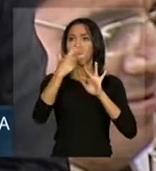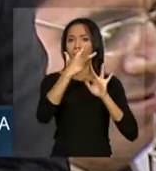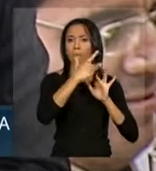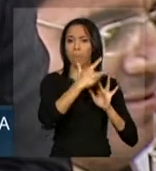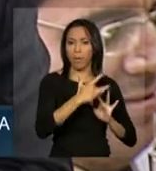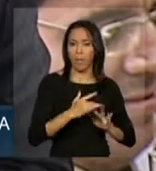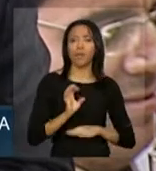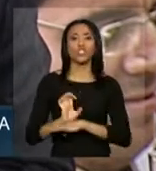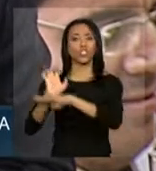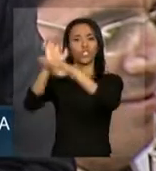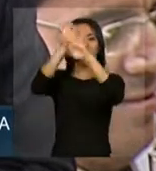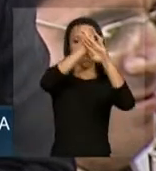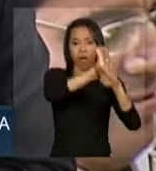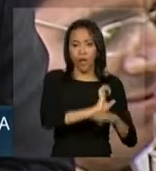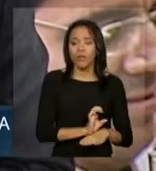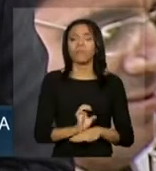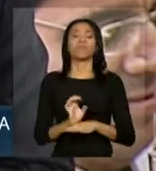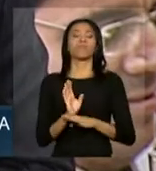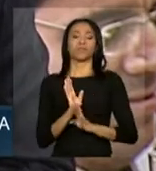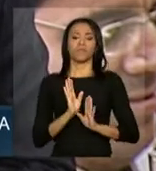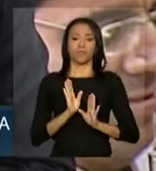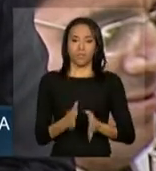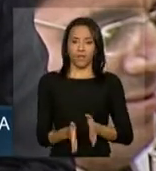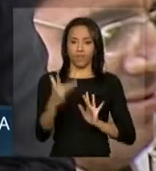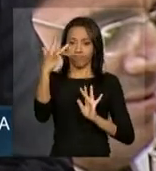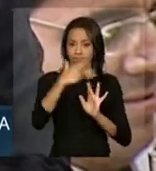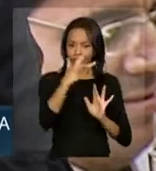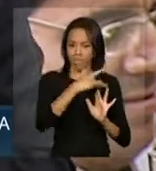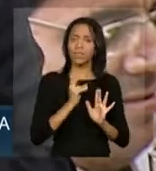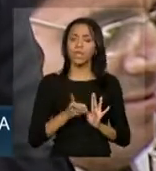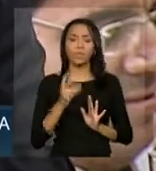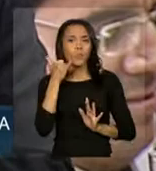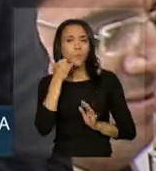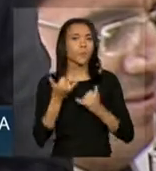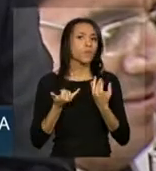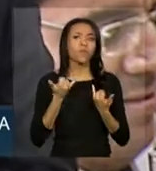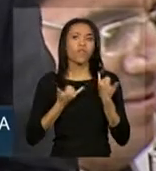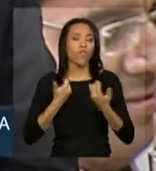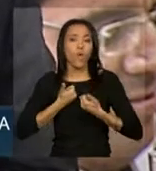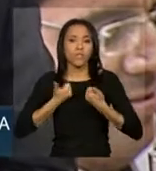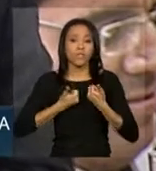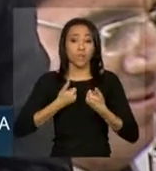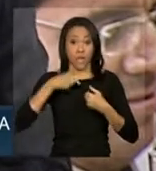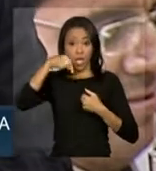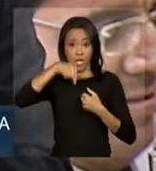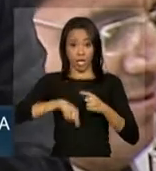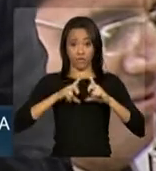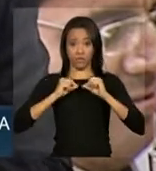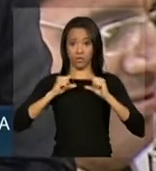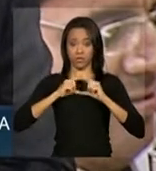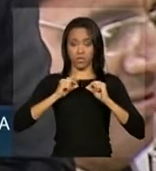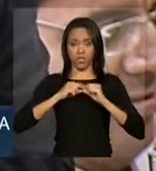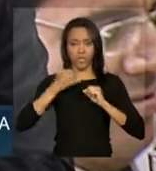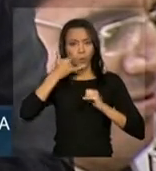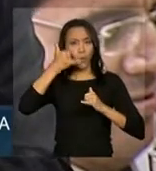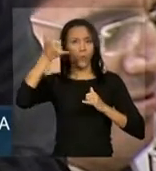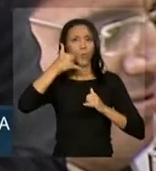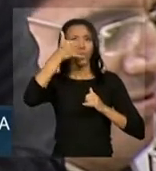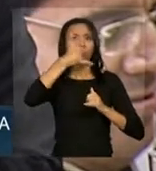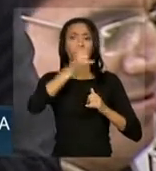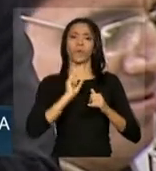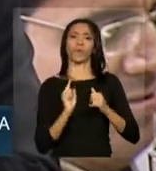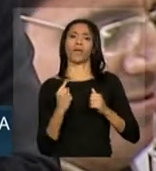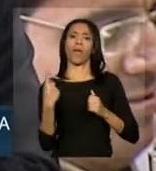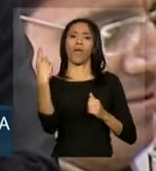também além da Coordenação Estadual nível local entrando em contato e ouvidoria do ministério entrando em contato com cada um dos